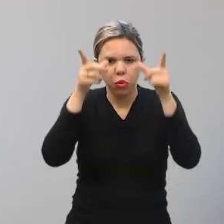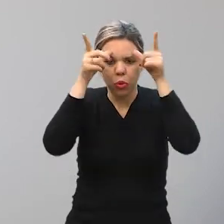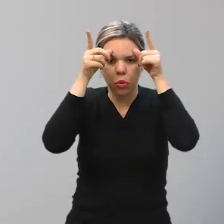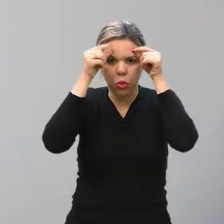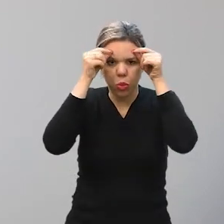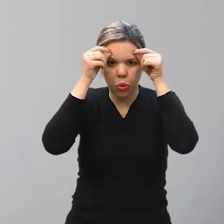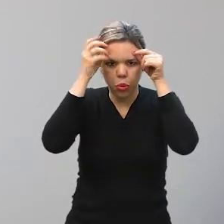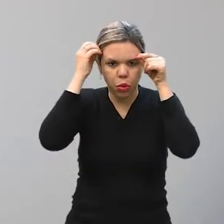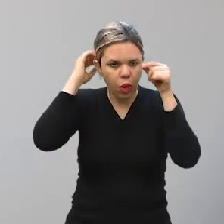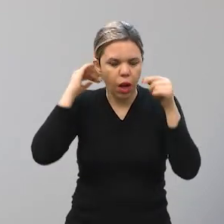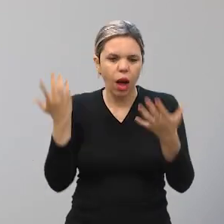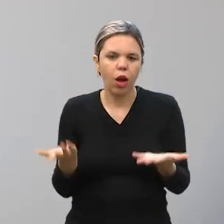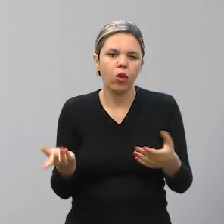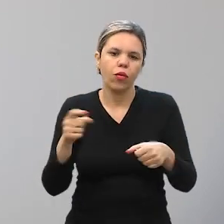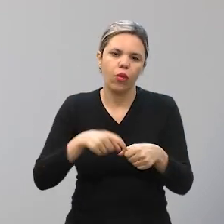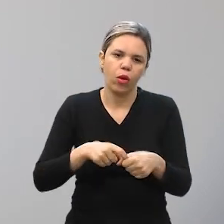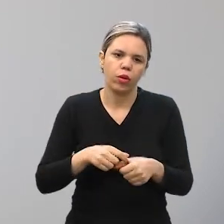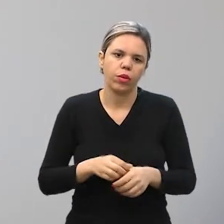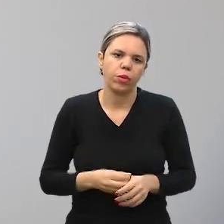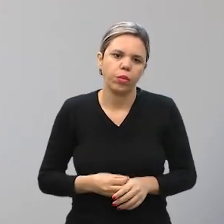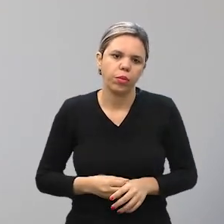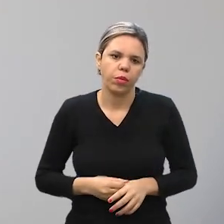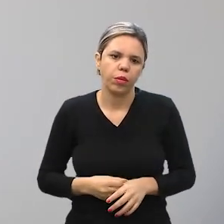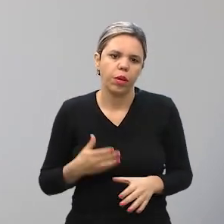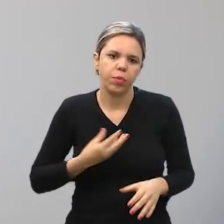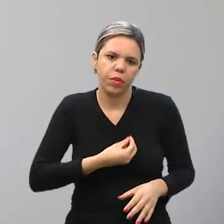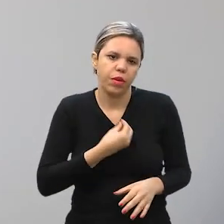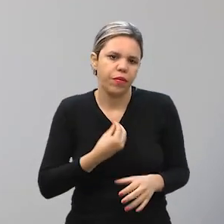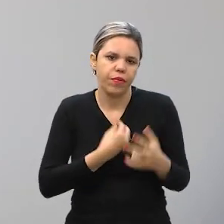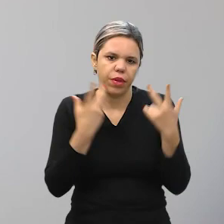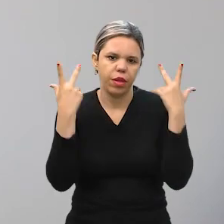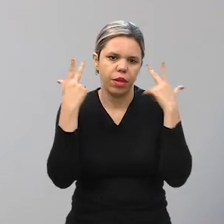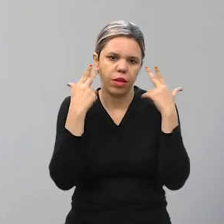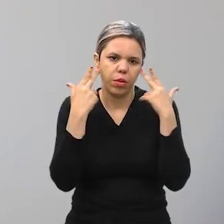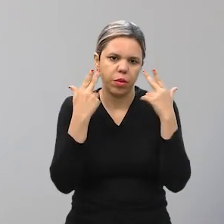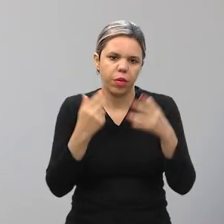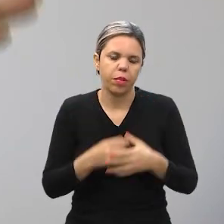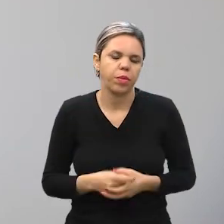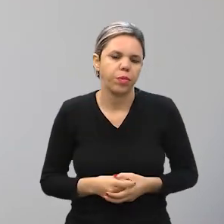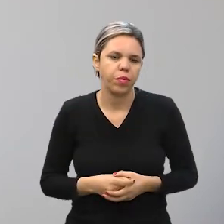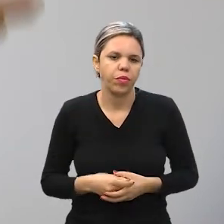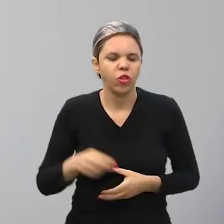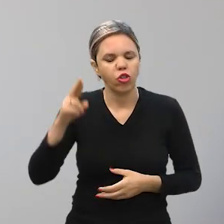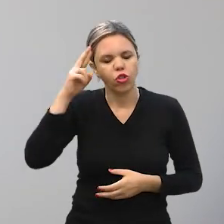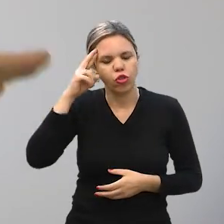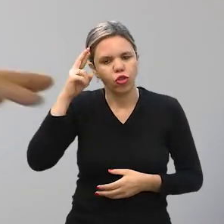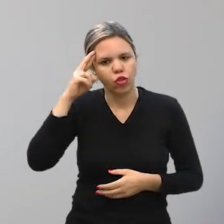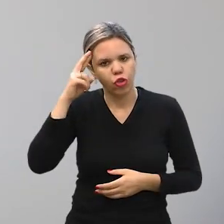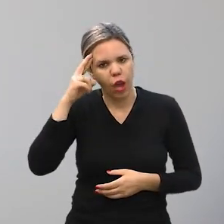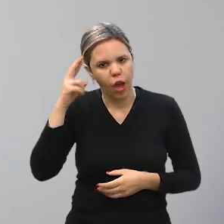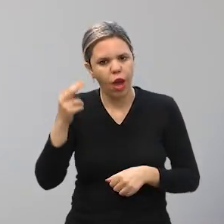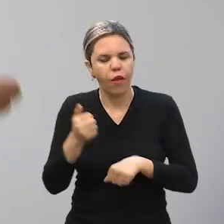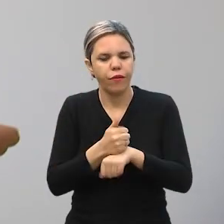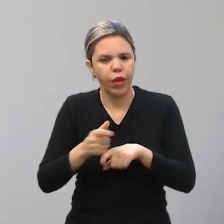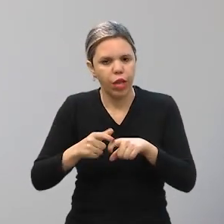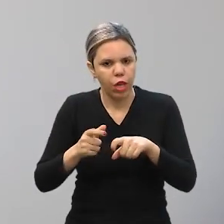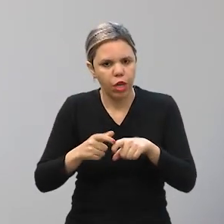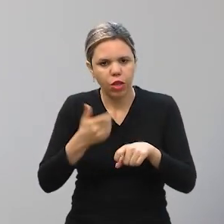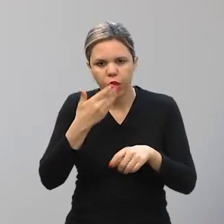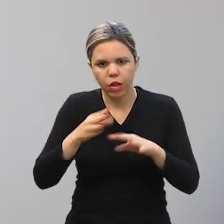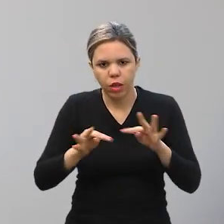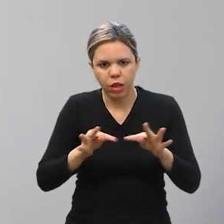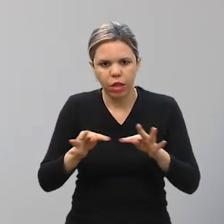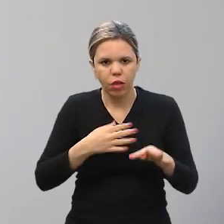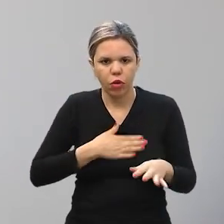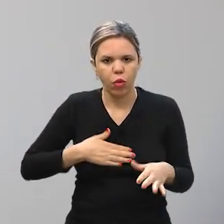falei assim, agora eu volto para a minha vidinha. Chefe da enfermaria de pediatria, fazendo aquilo que eu